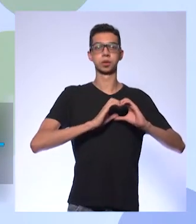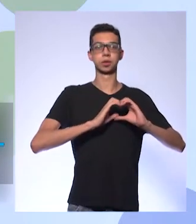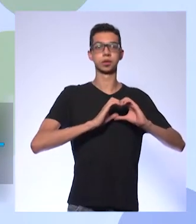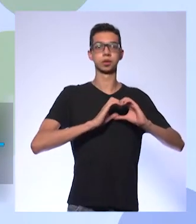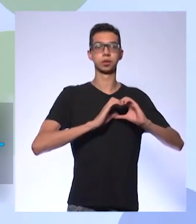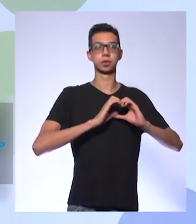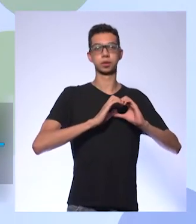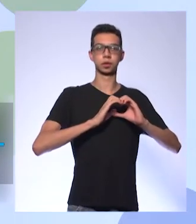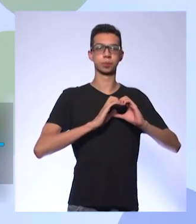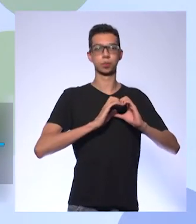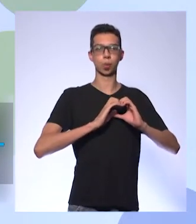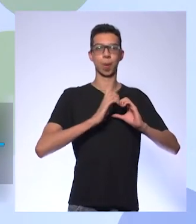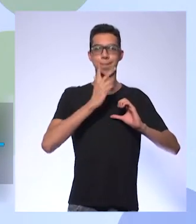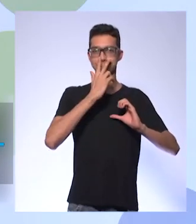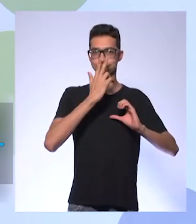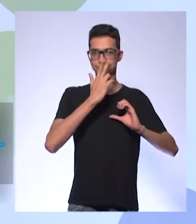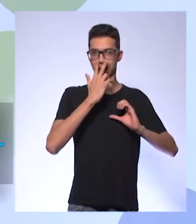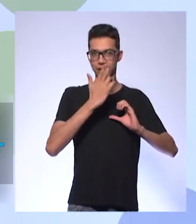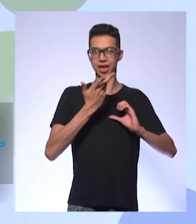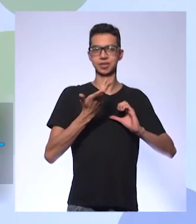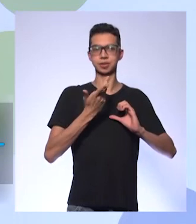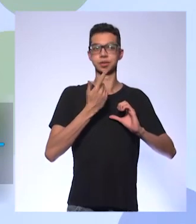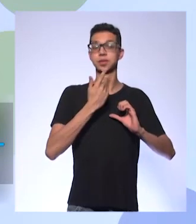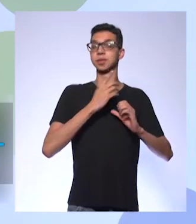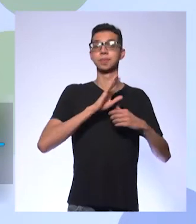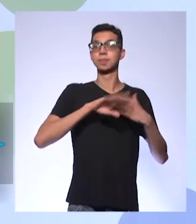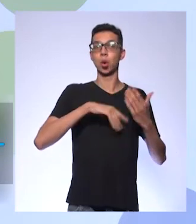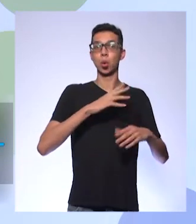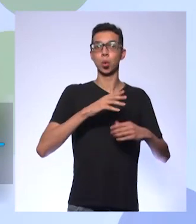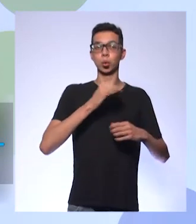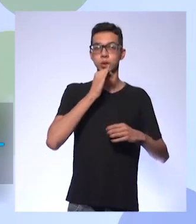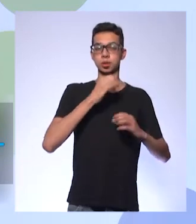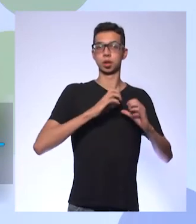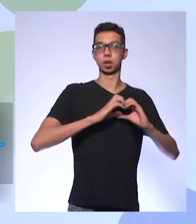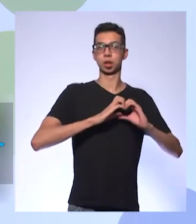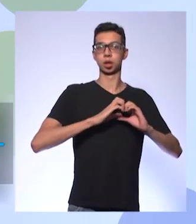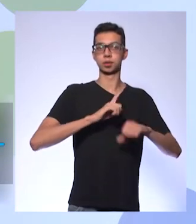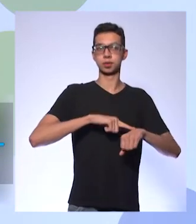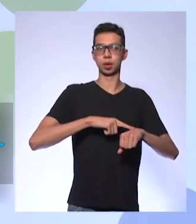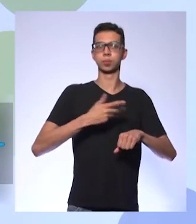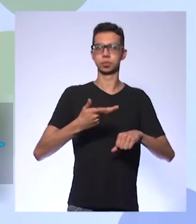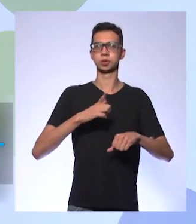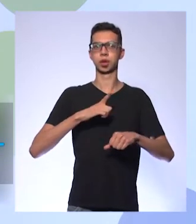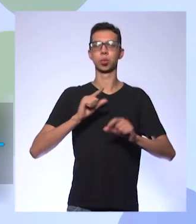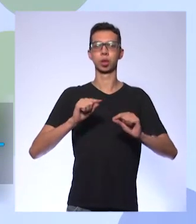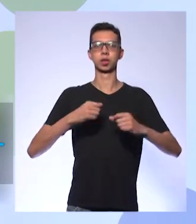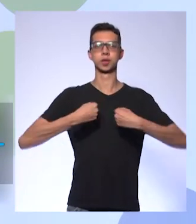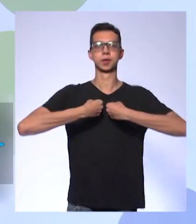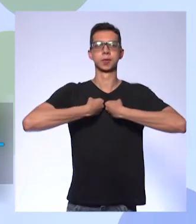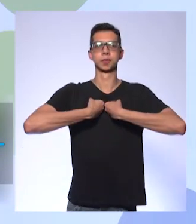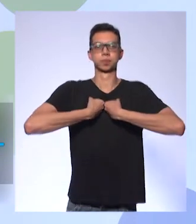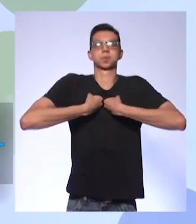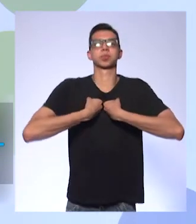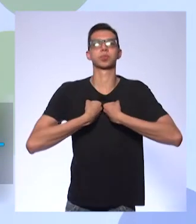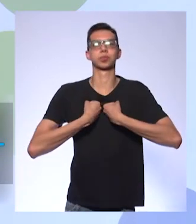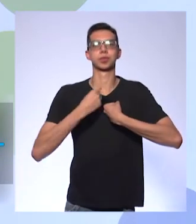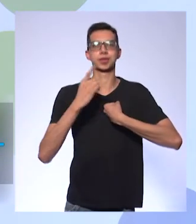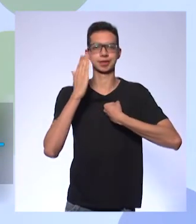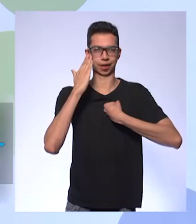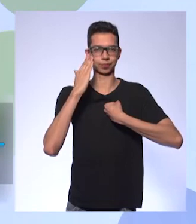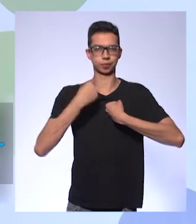fibrilando, e aí tá com as correntes todas bagunçadas ali. Então, quando você coloca aquela descarga, uma descarga alta que